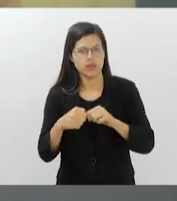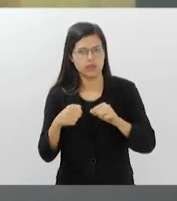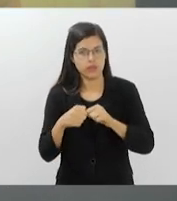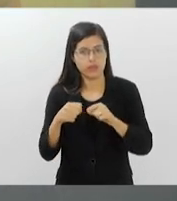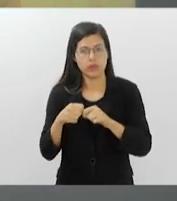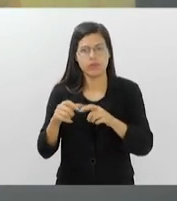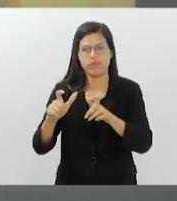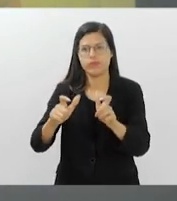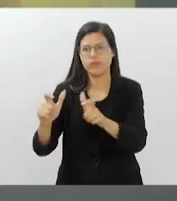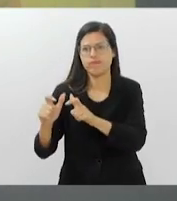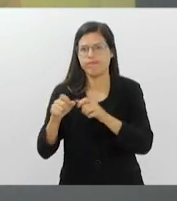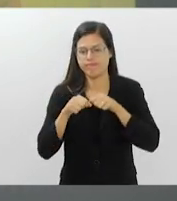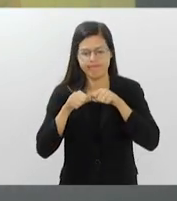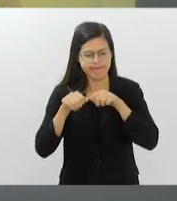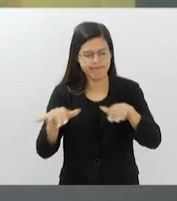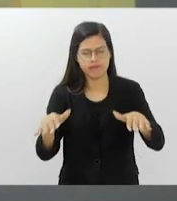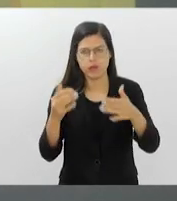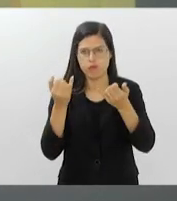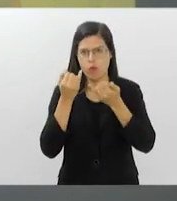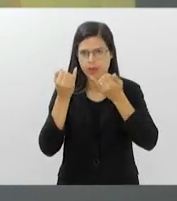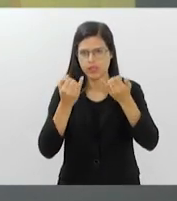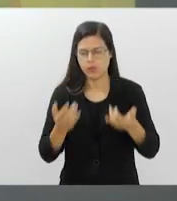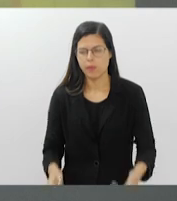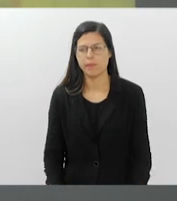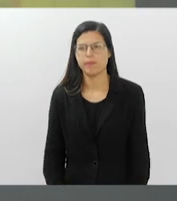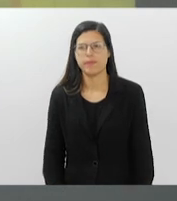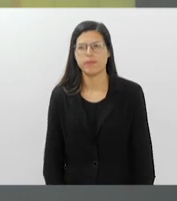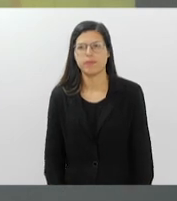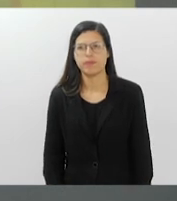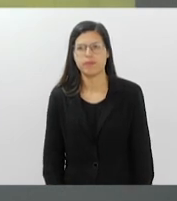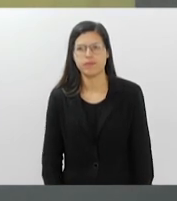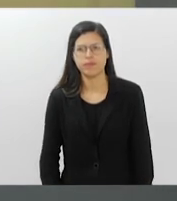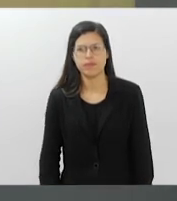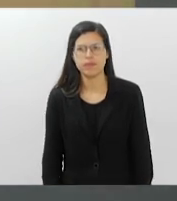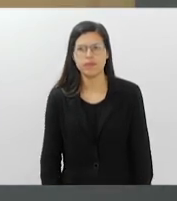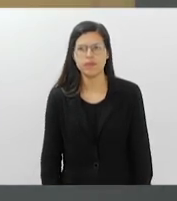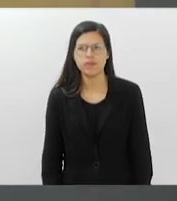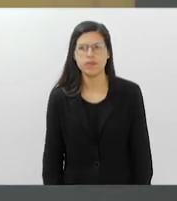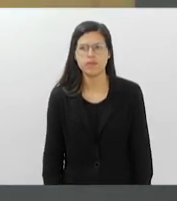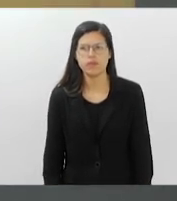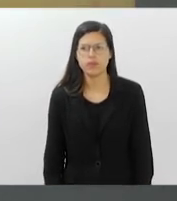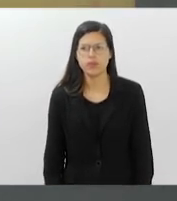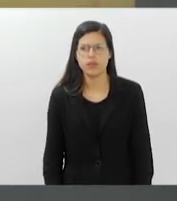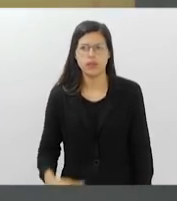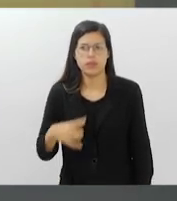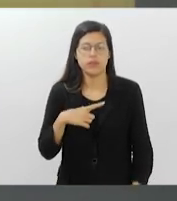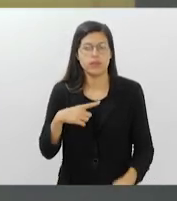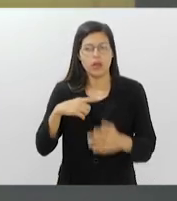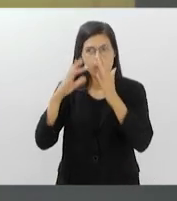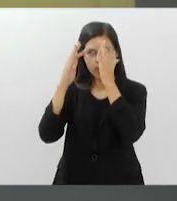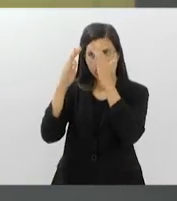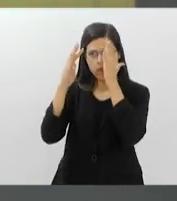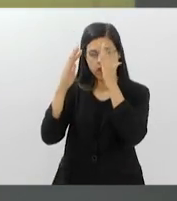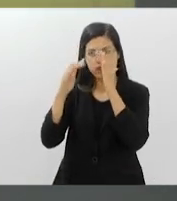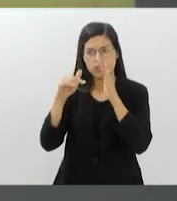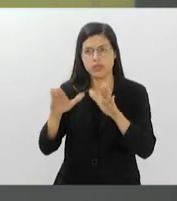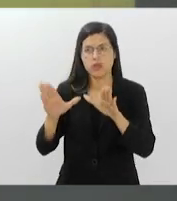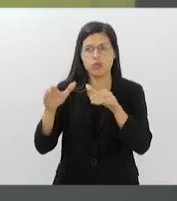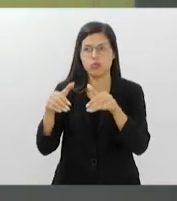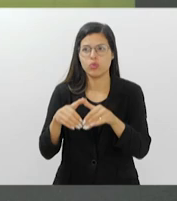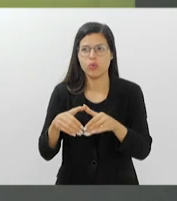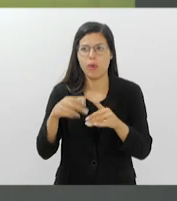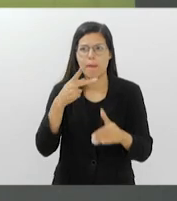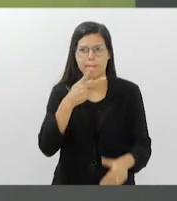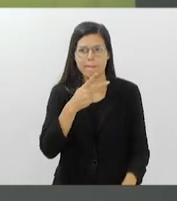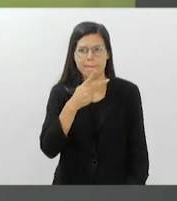territórios e disseminado essas informações pode passar e aí uma reflexão né de um coletivo papo reto